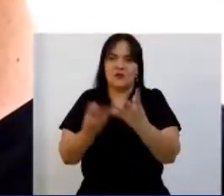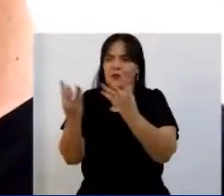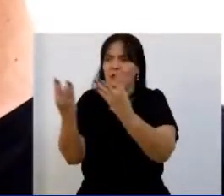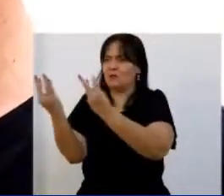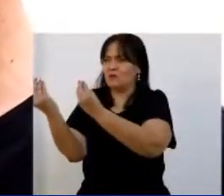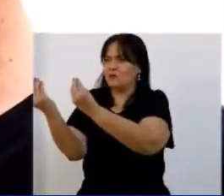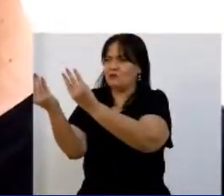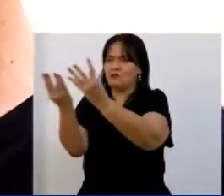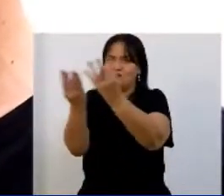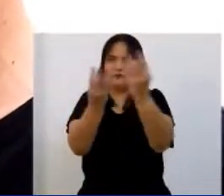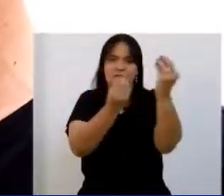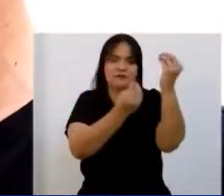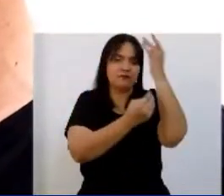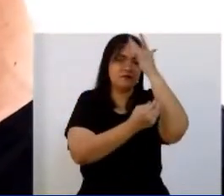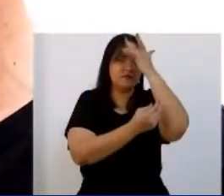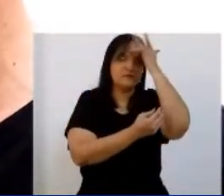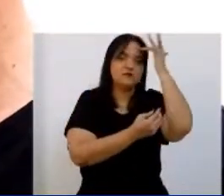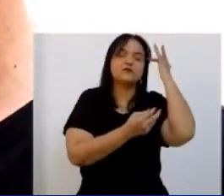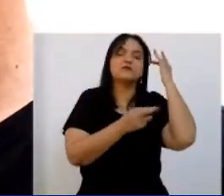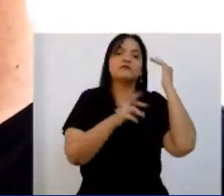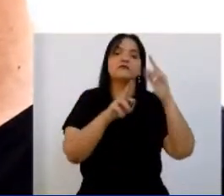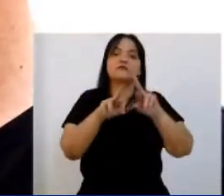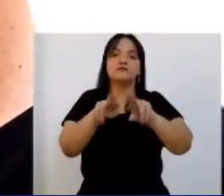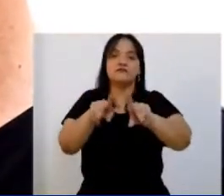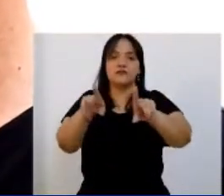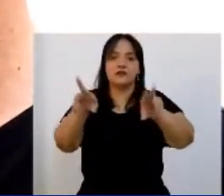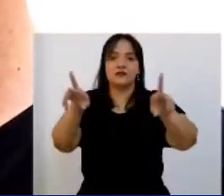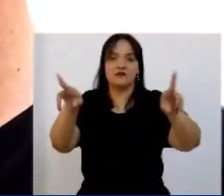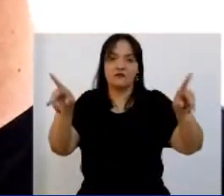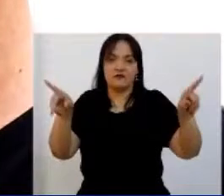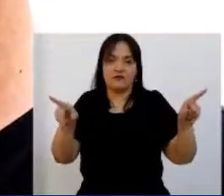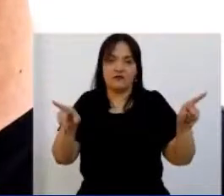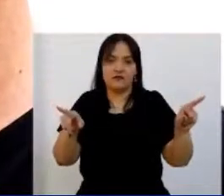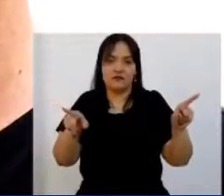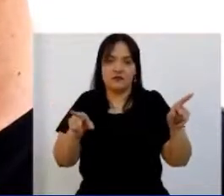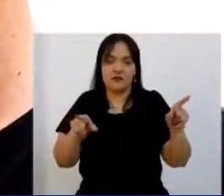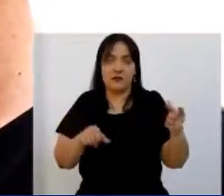representando milhares de pessoas. Eu acho que